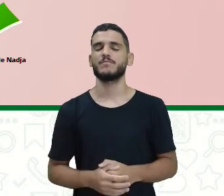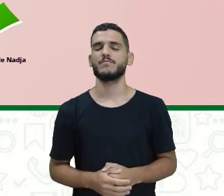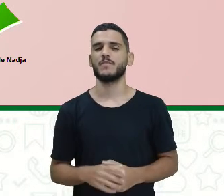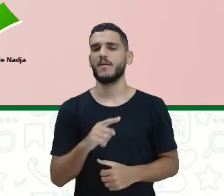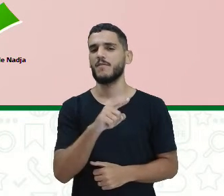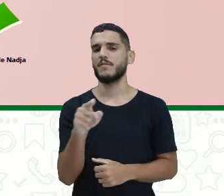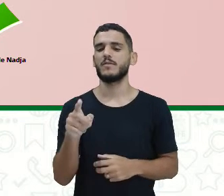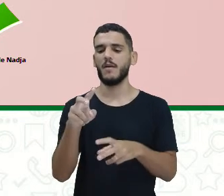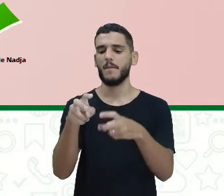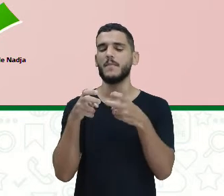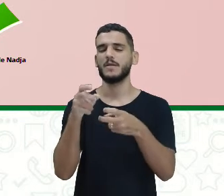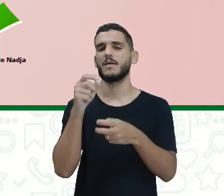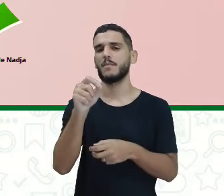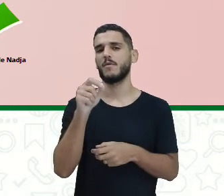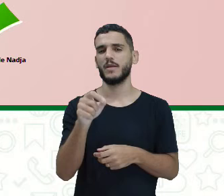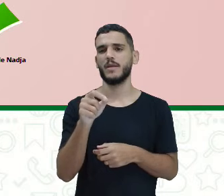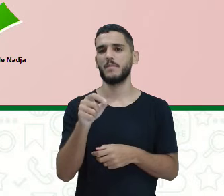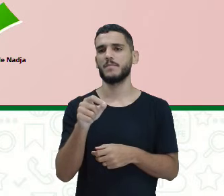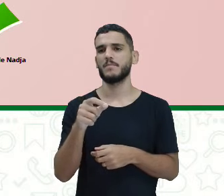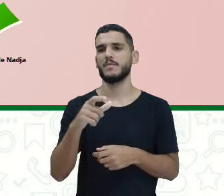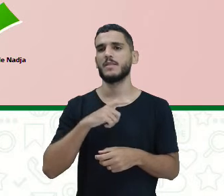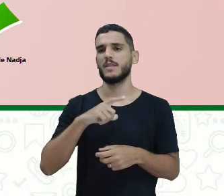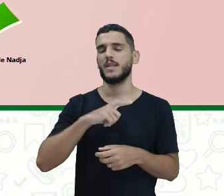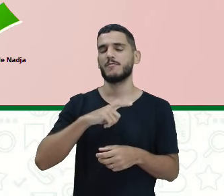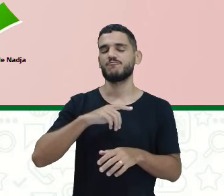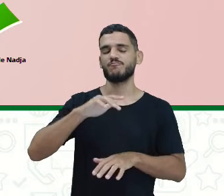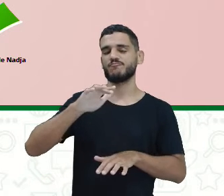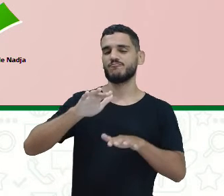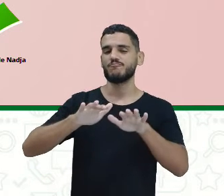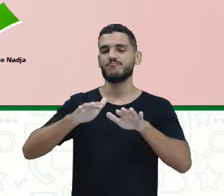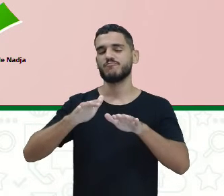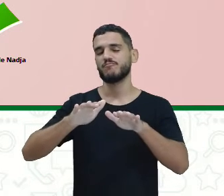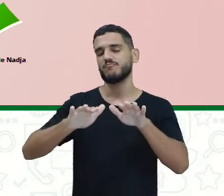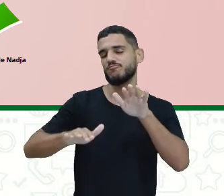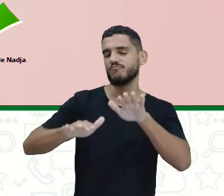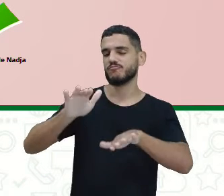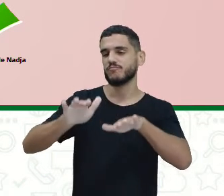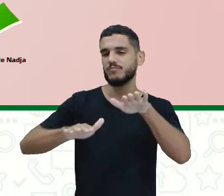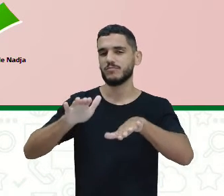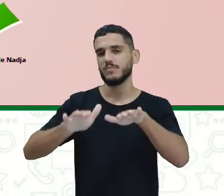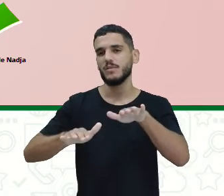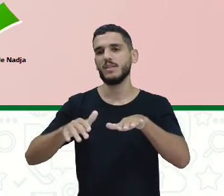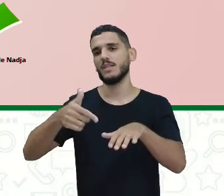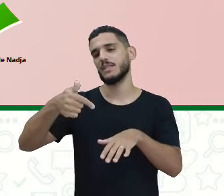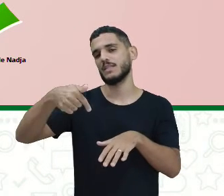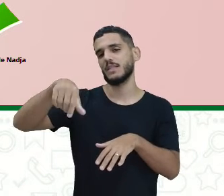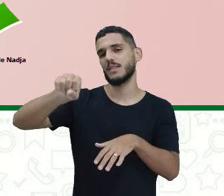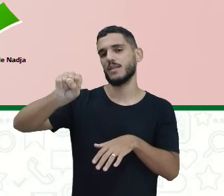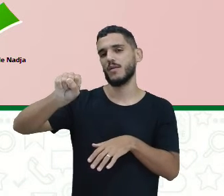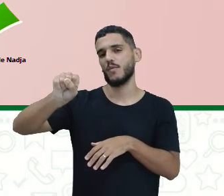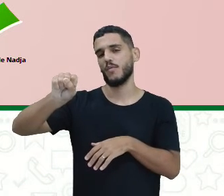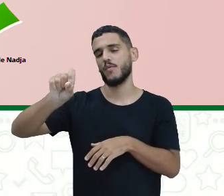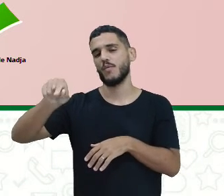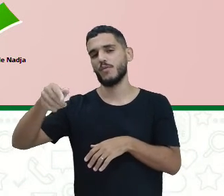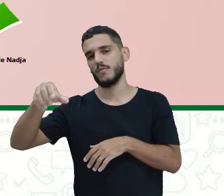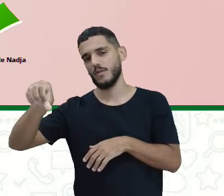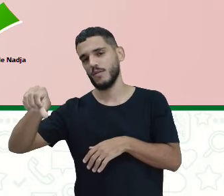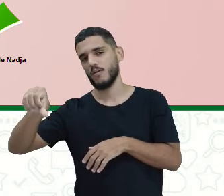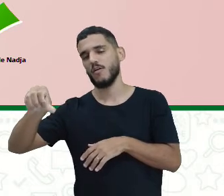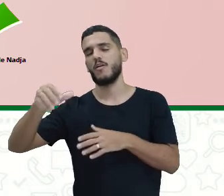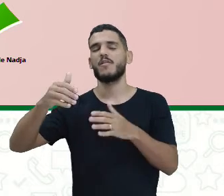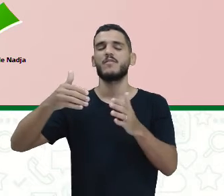né? Entre 70, né? E 88 o peso. Acho que o maior é